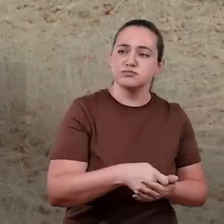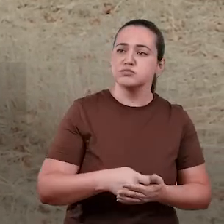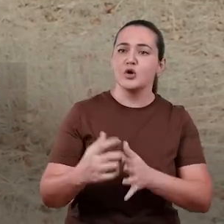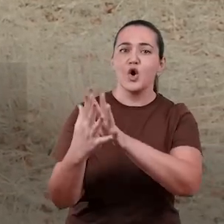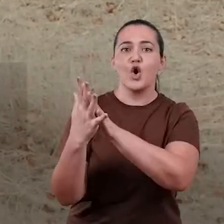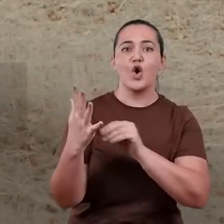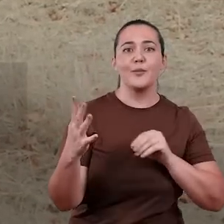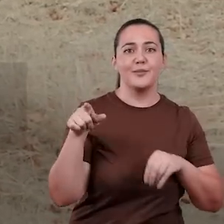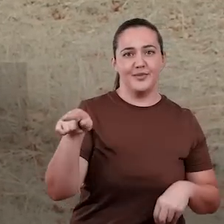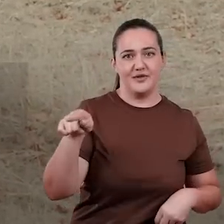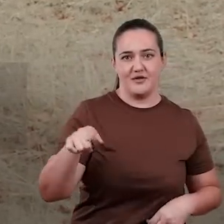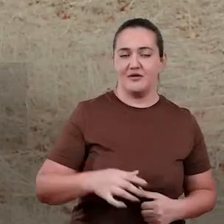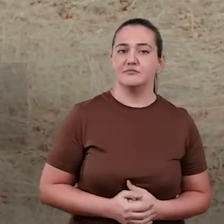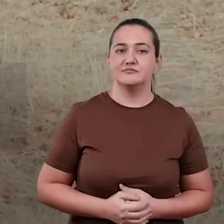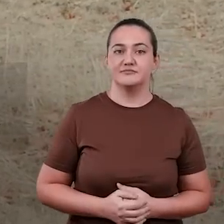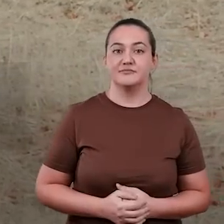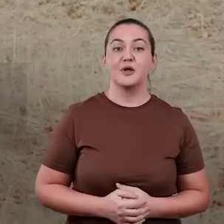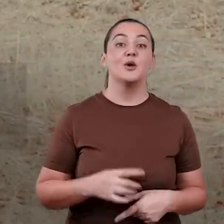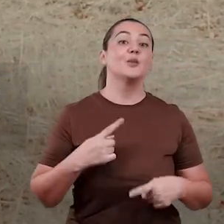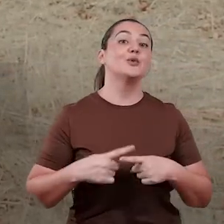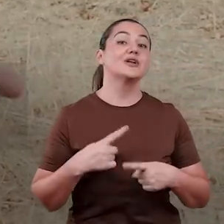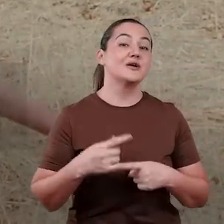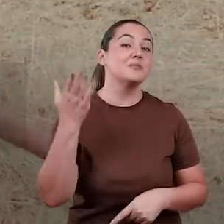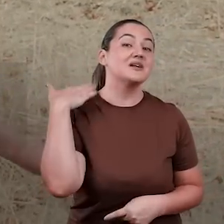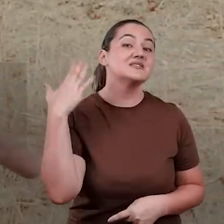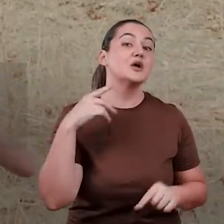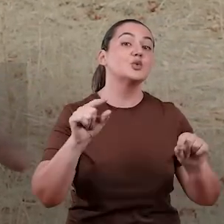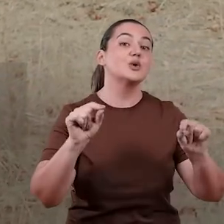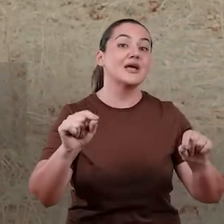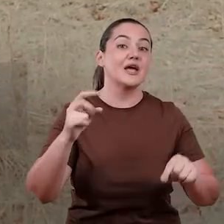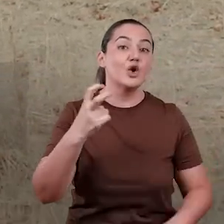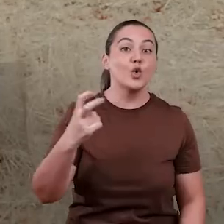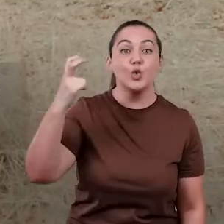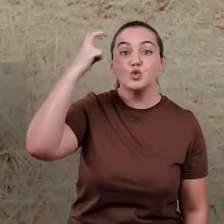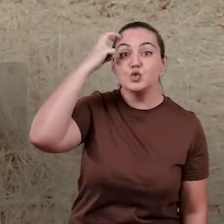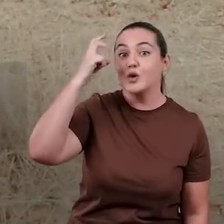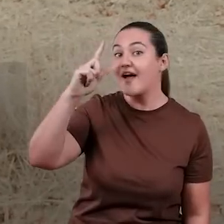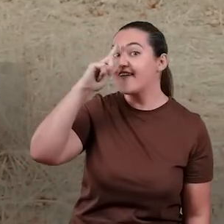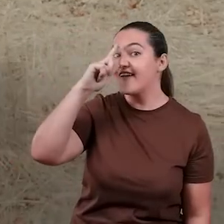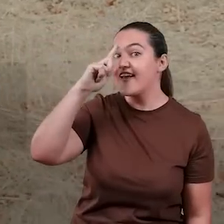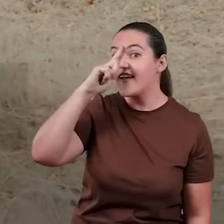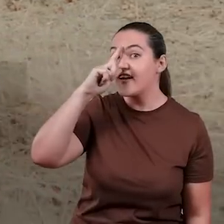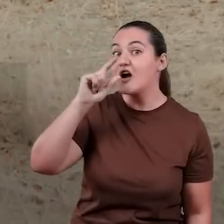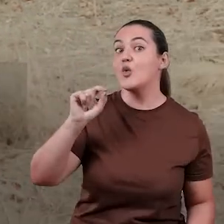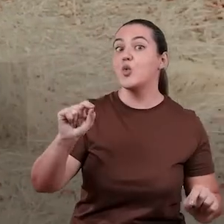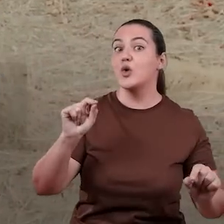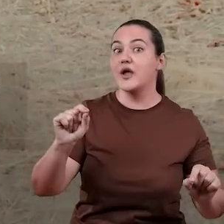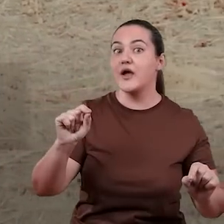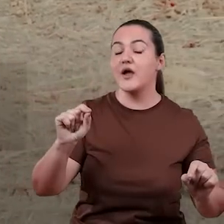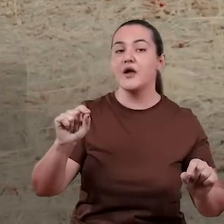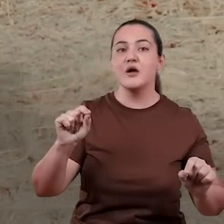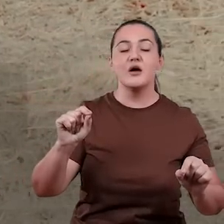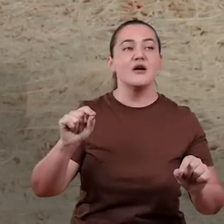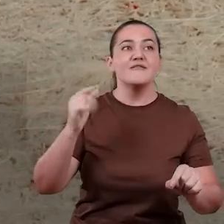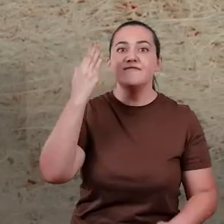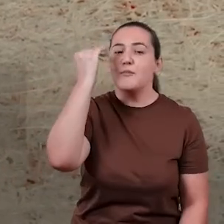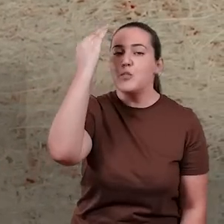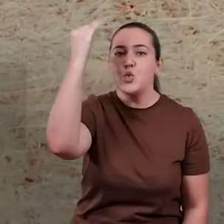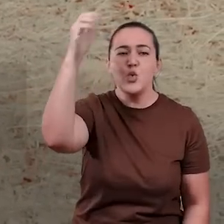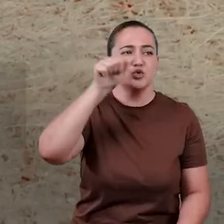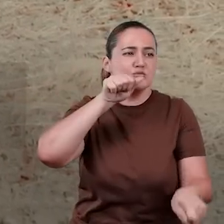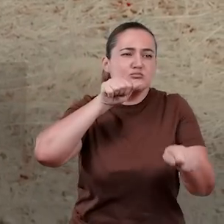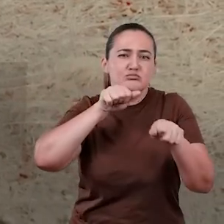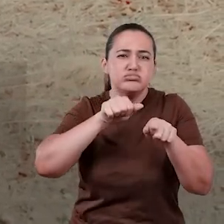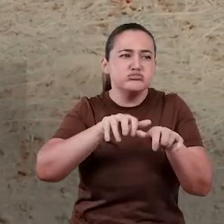até a vinda de Alexandre o Grande, a cultura grega era apenas grega. Depois de Alexandre, a cultura grega se tornou cultura